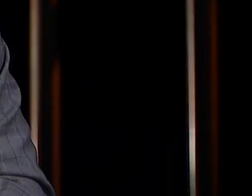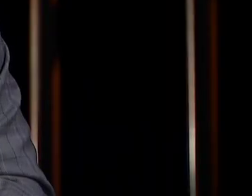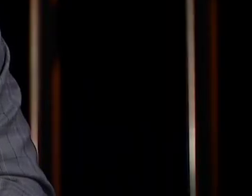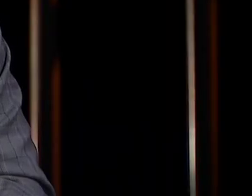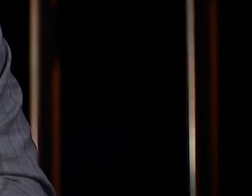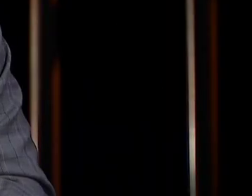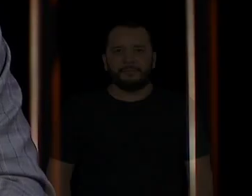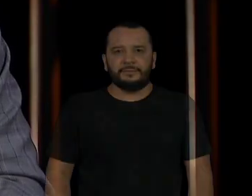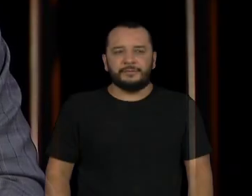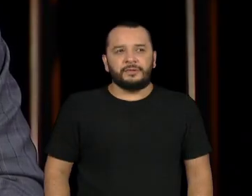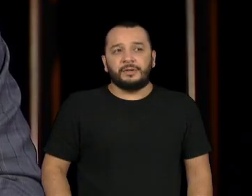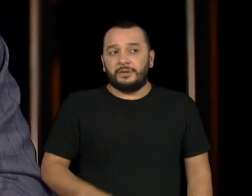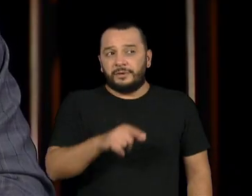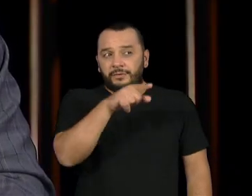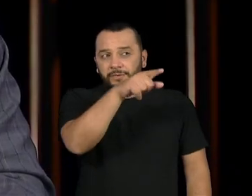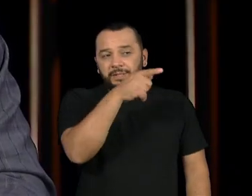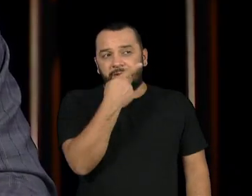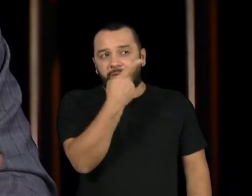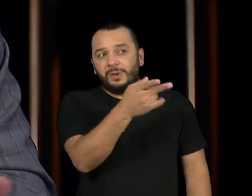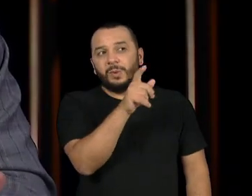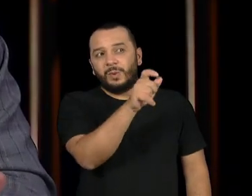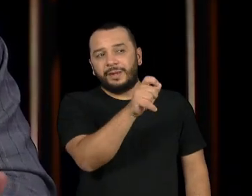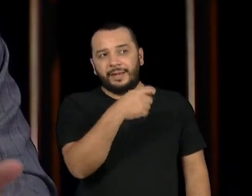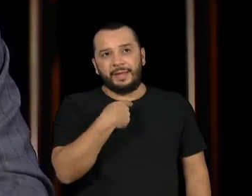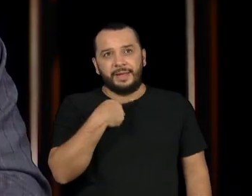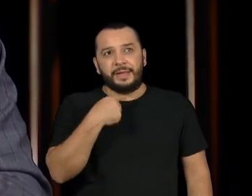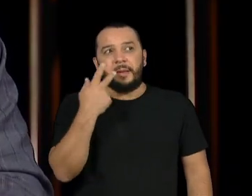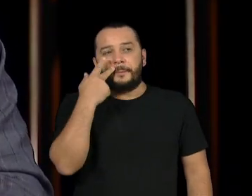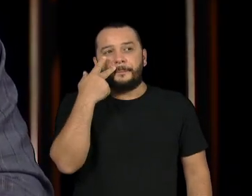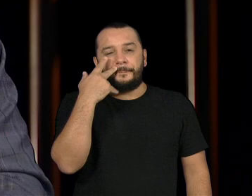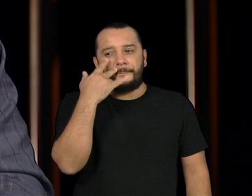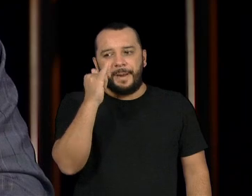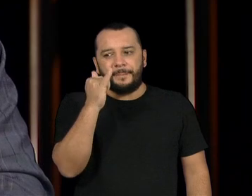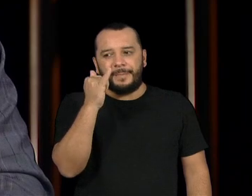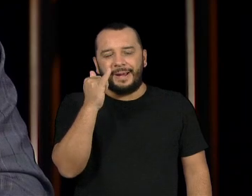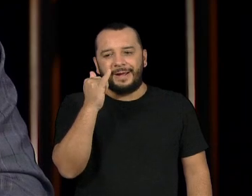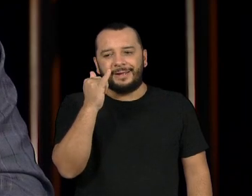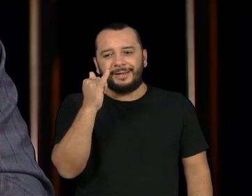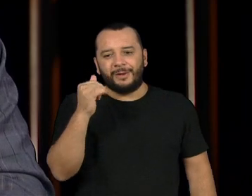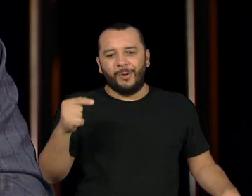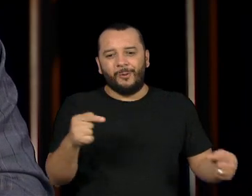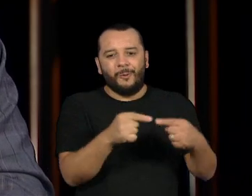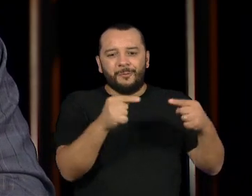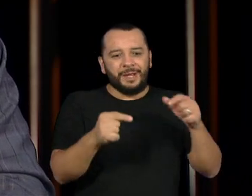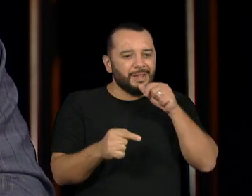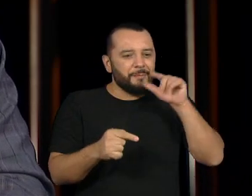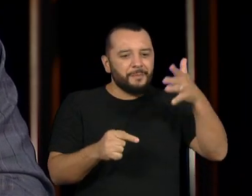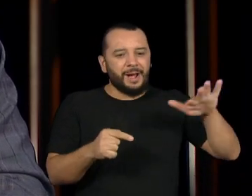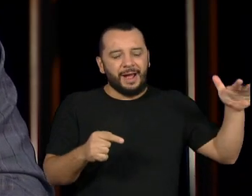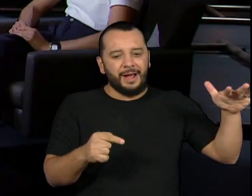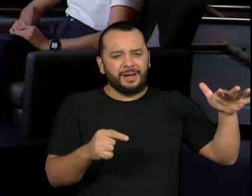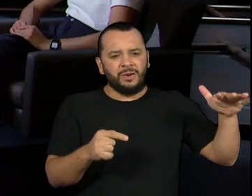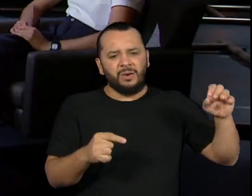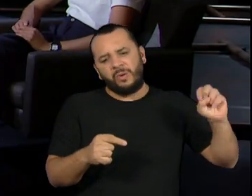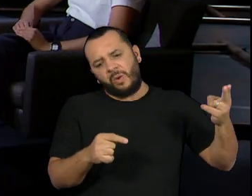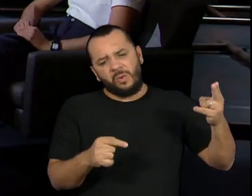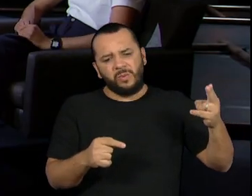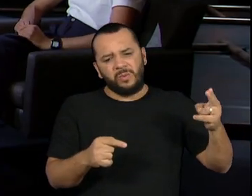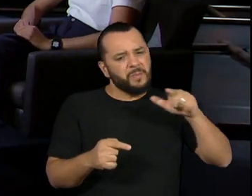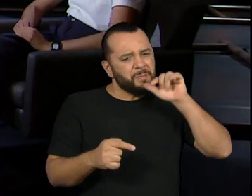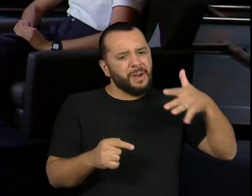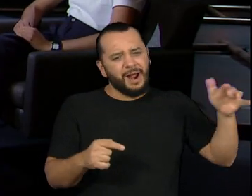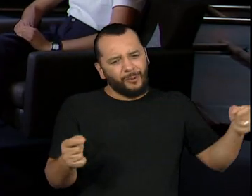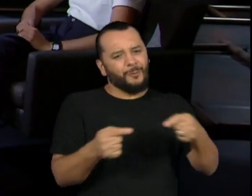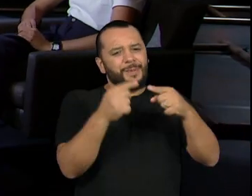Você já disse que o seu pai lembra o mar, ou o mar lembra o seu pai. Por quê? Quando meu